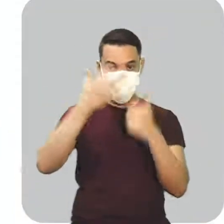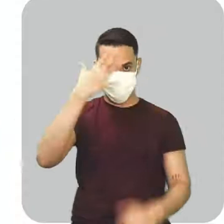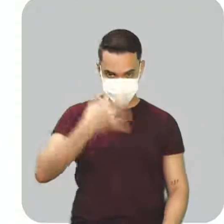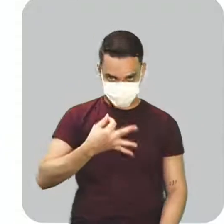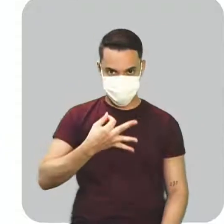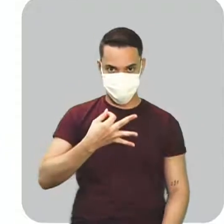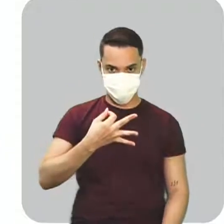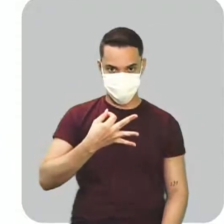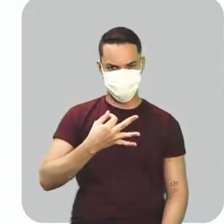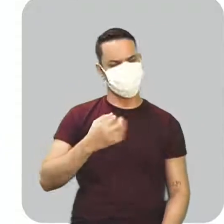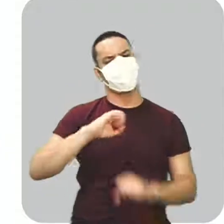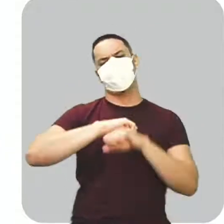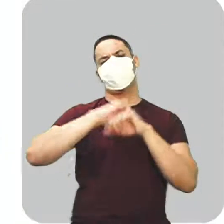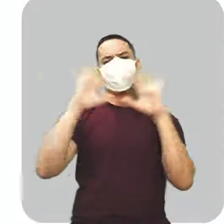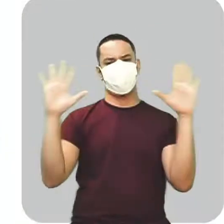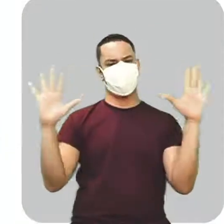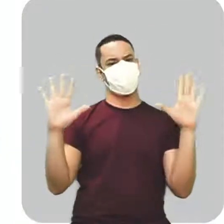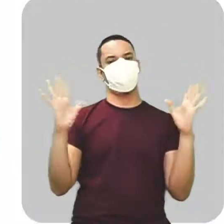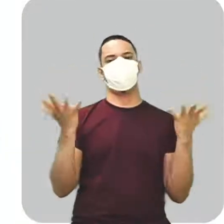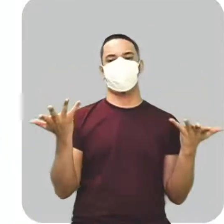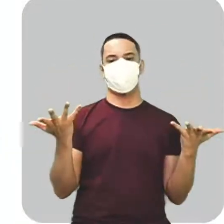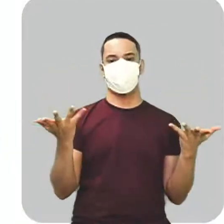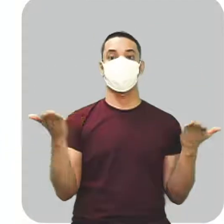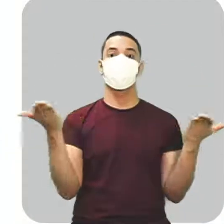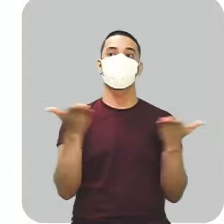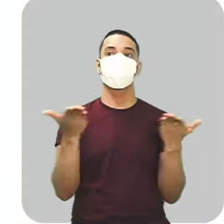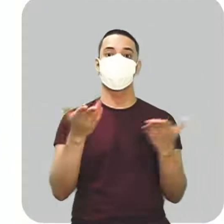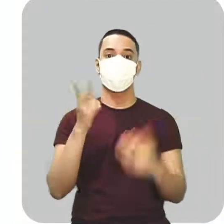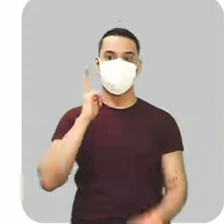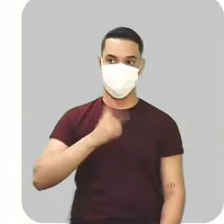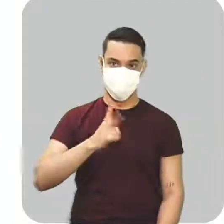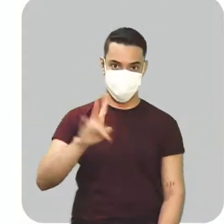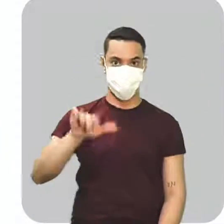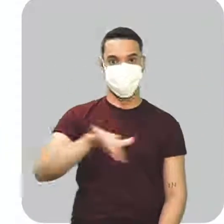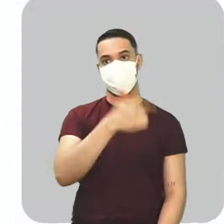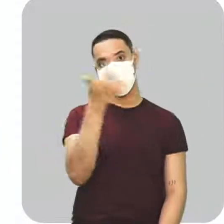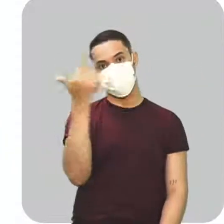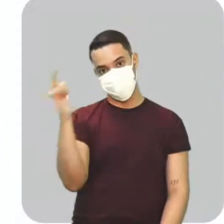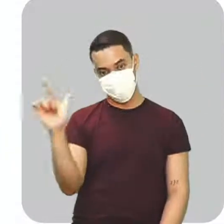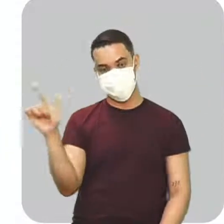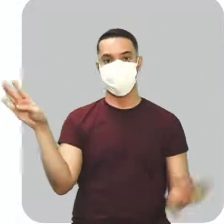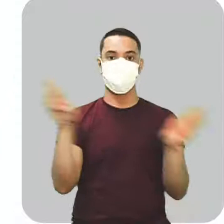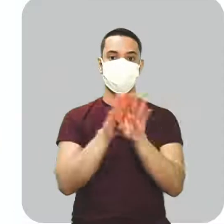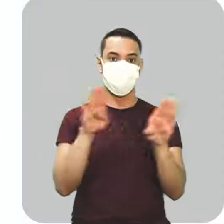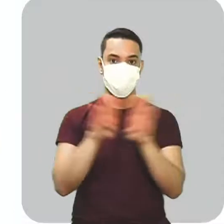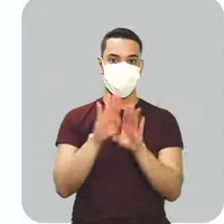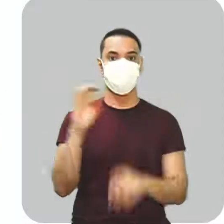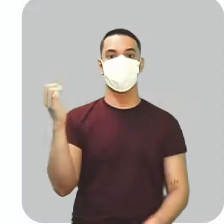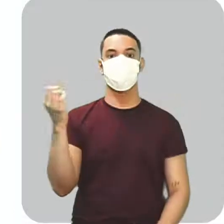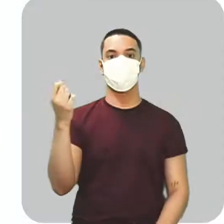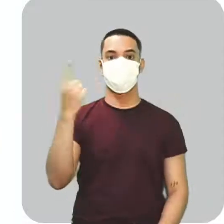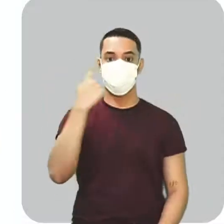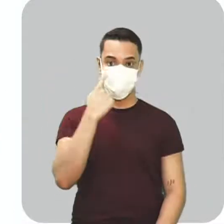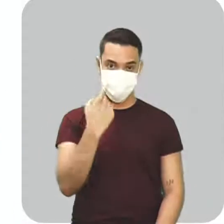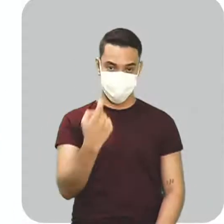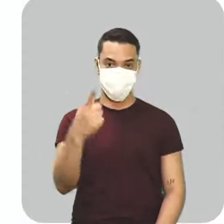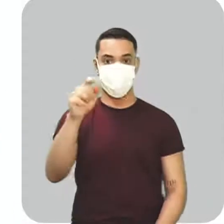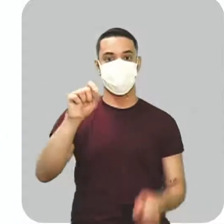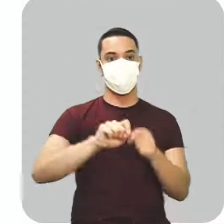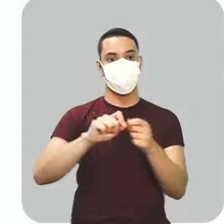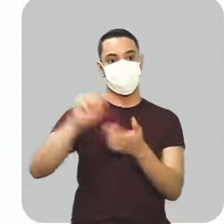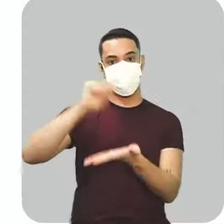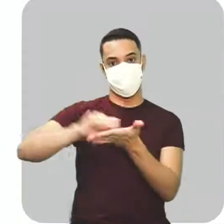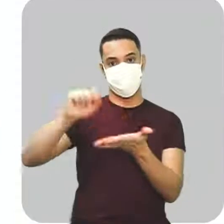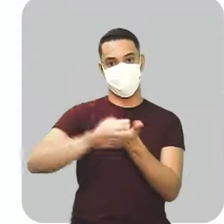parte? Entendeu, né, amado? Vamos lá para outra parte muito interessante. Faça suas